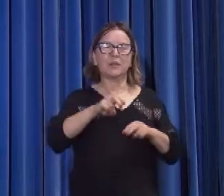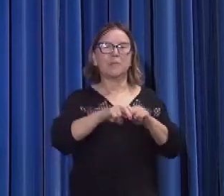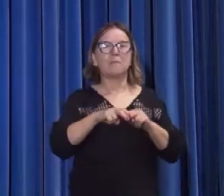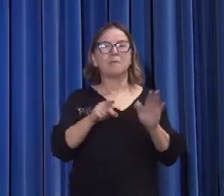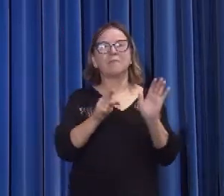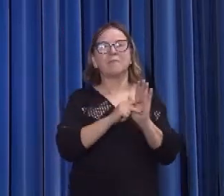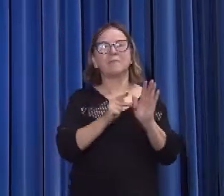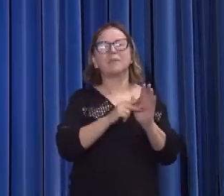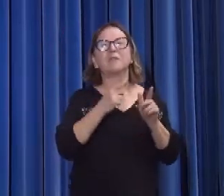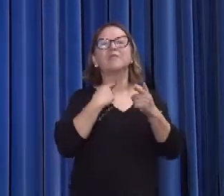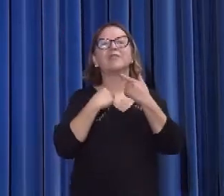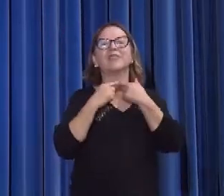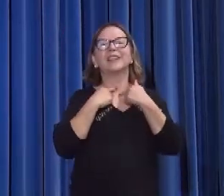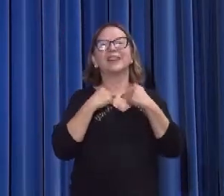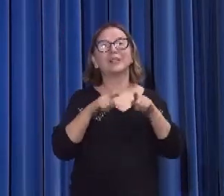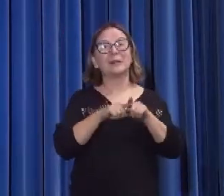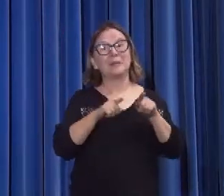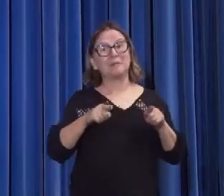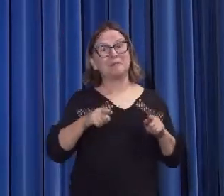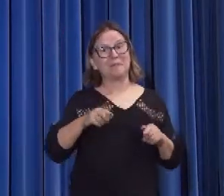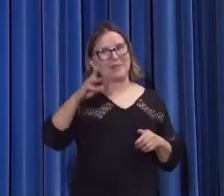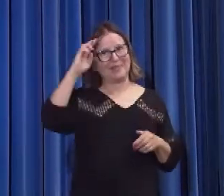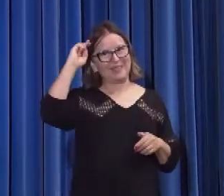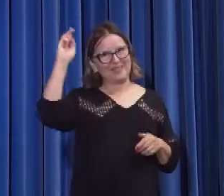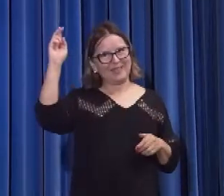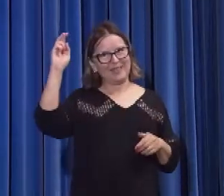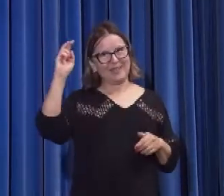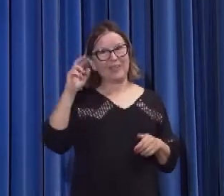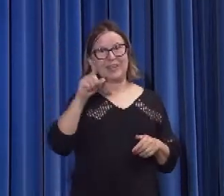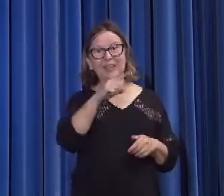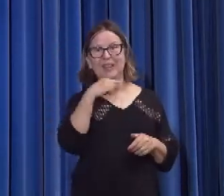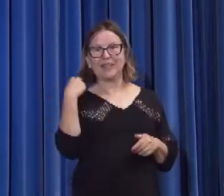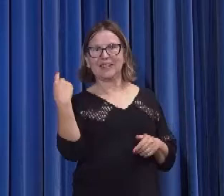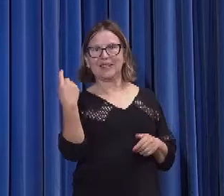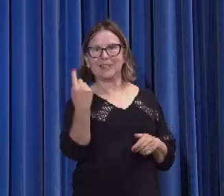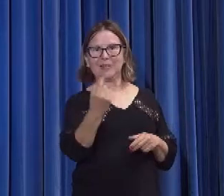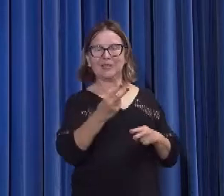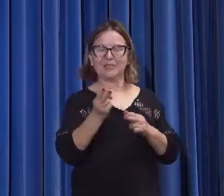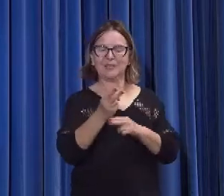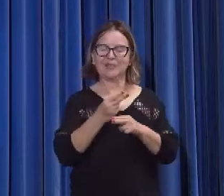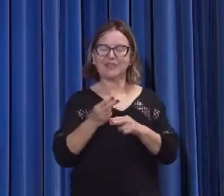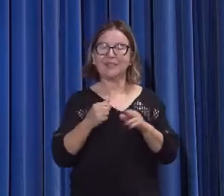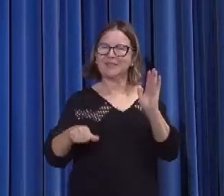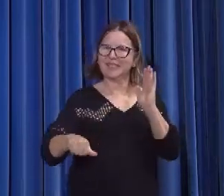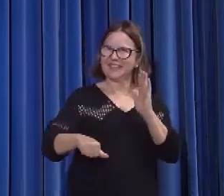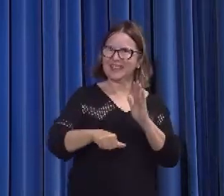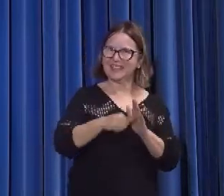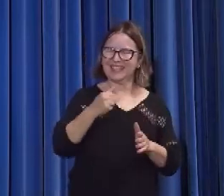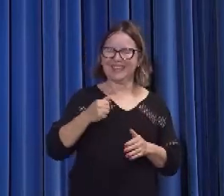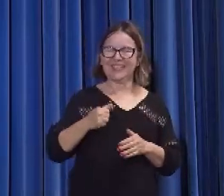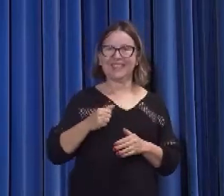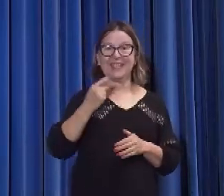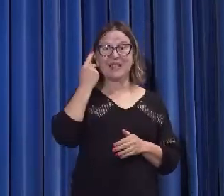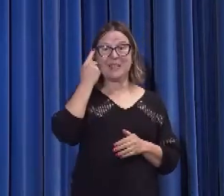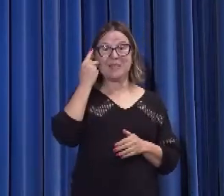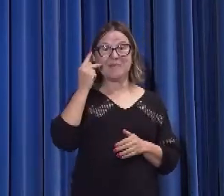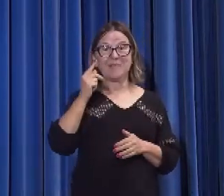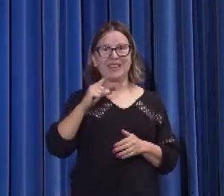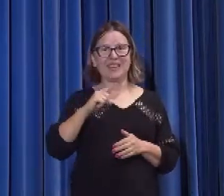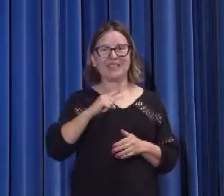Ou seja, é o Senhor quem nos busca primeiro. E para se ter um relacionamento com